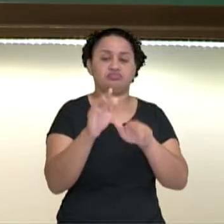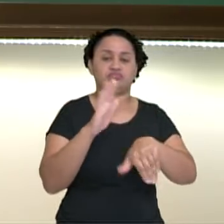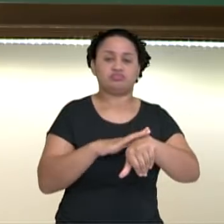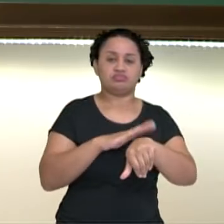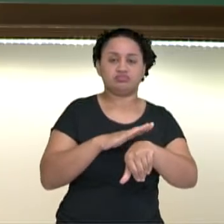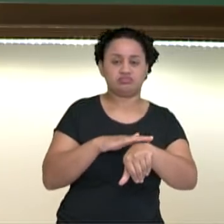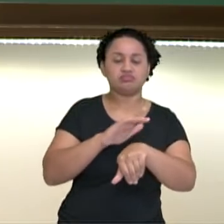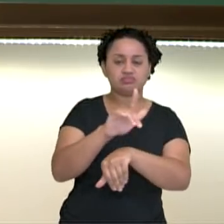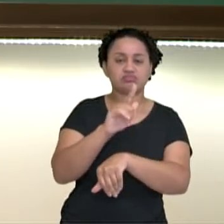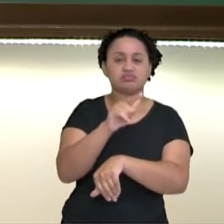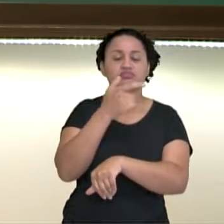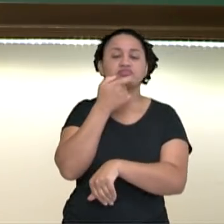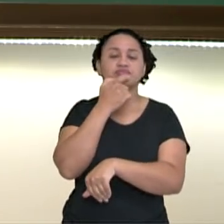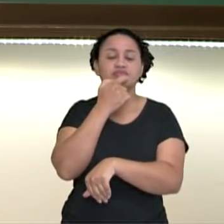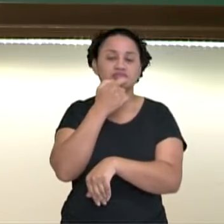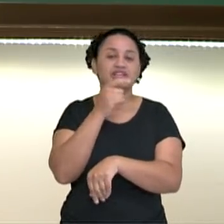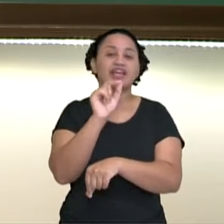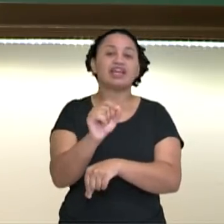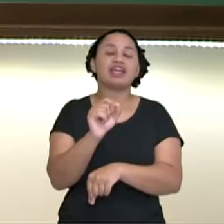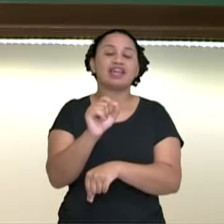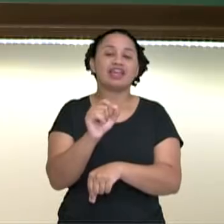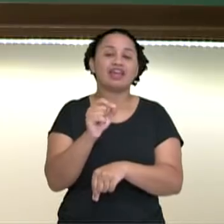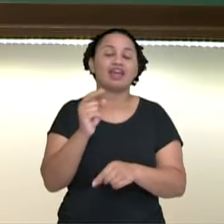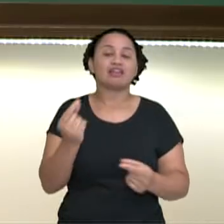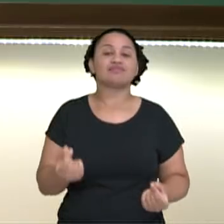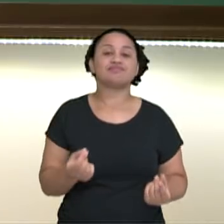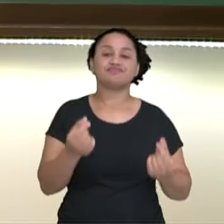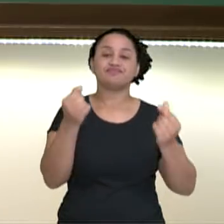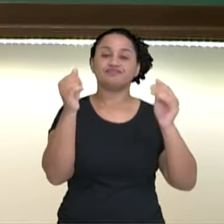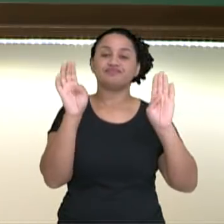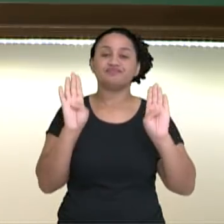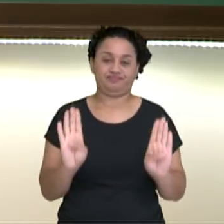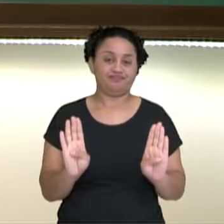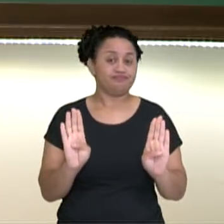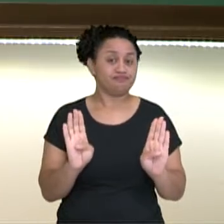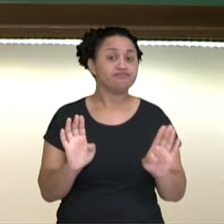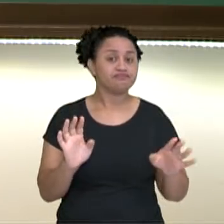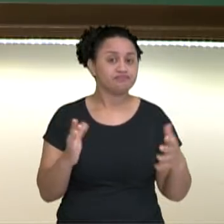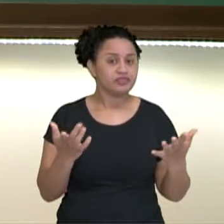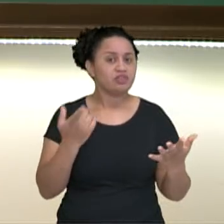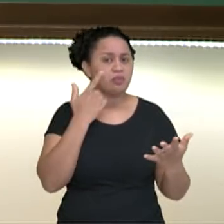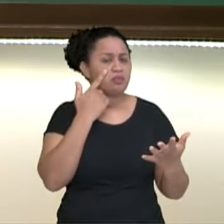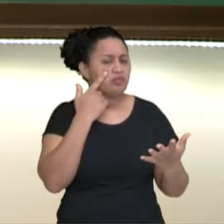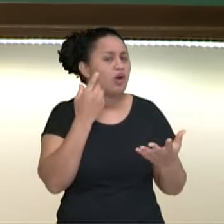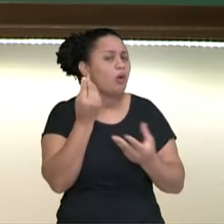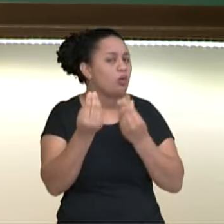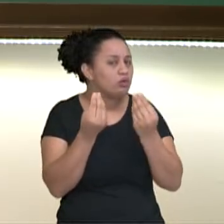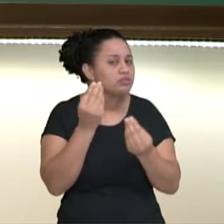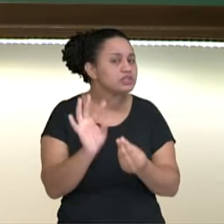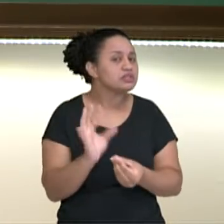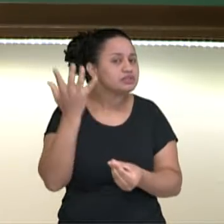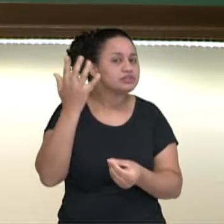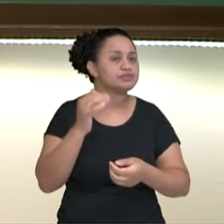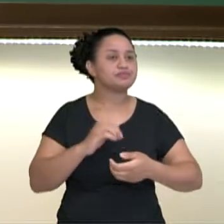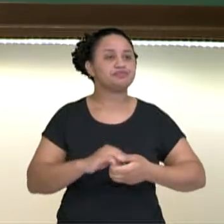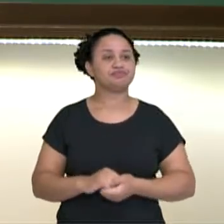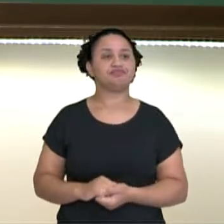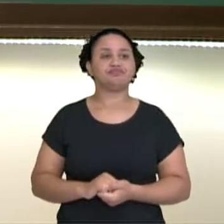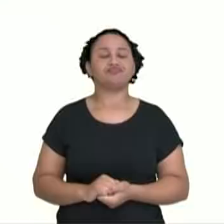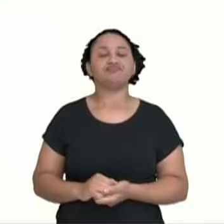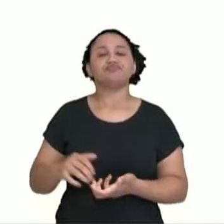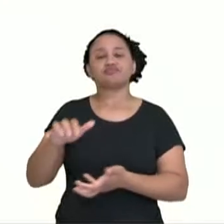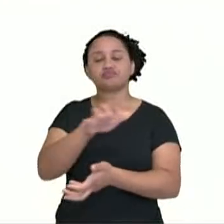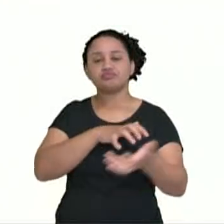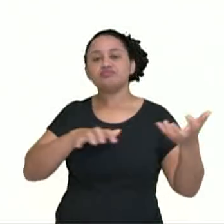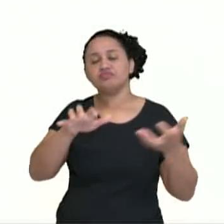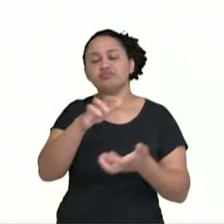momento na Inglaterra vão ser os burgueses. Vamos ver como isso tudo aconteceu? Revolução